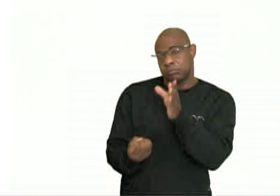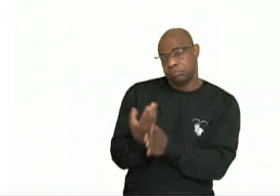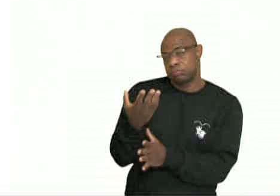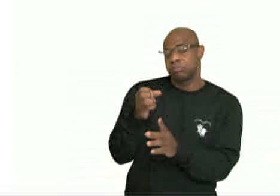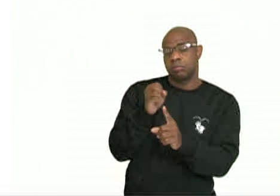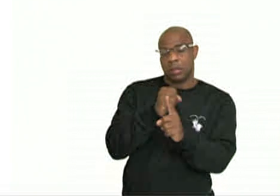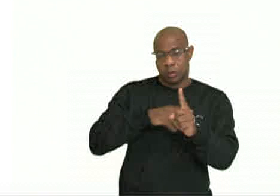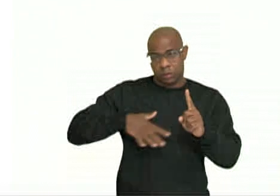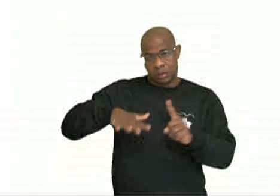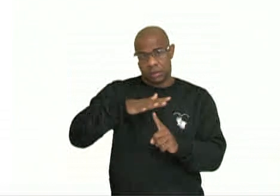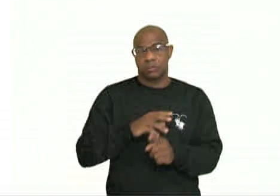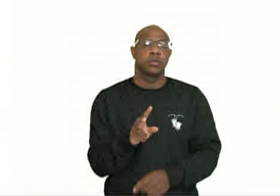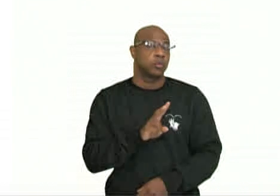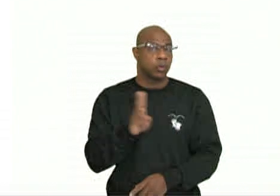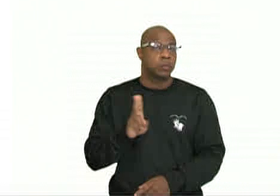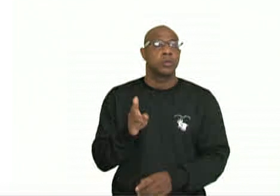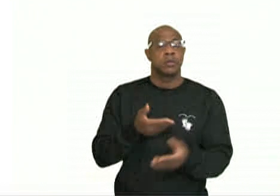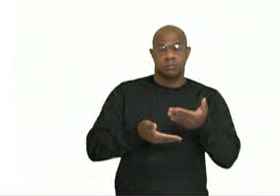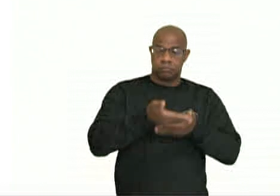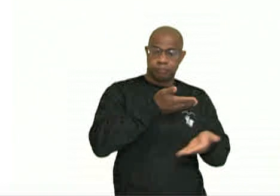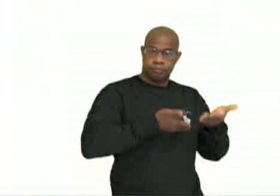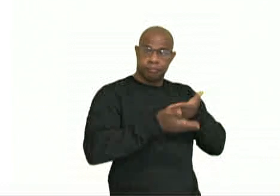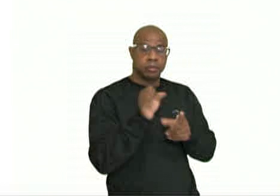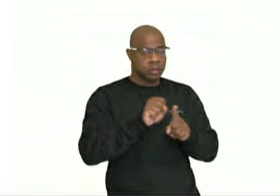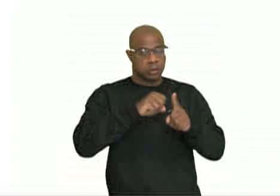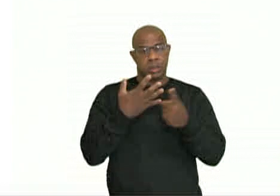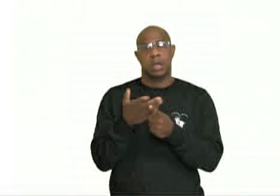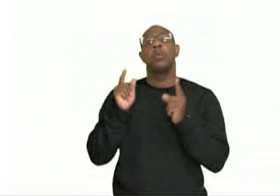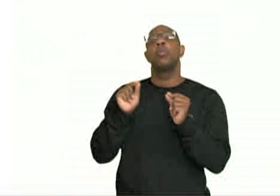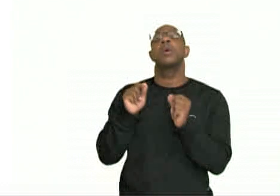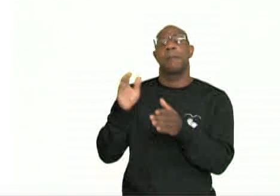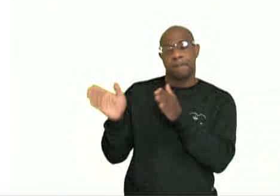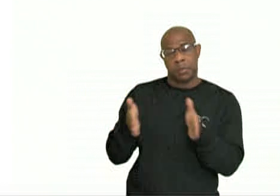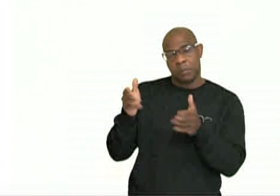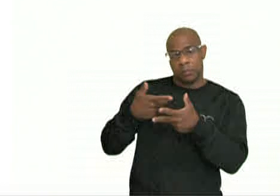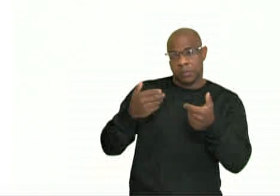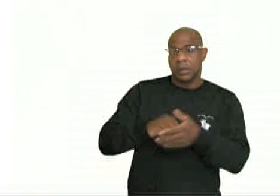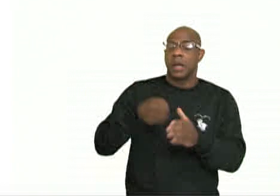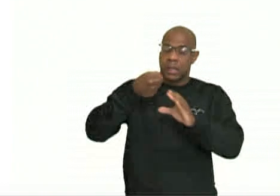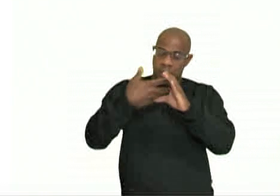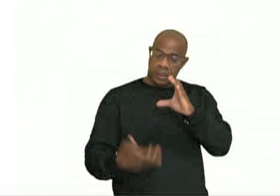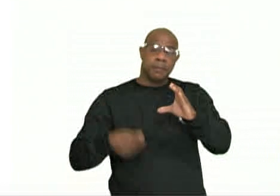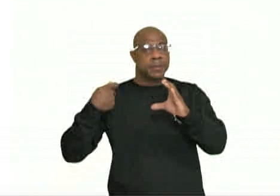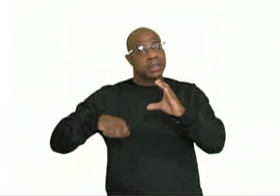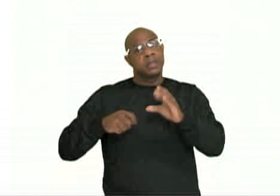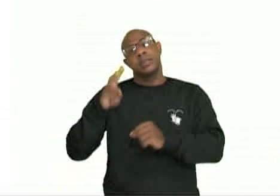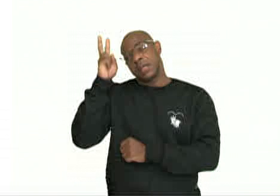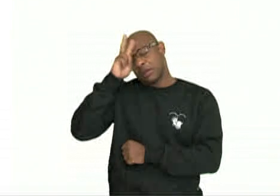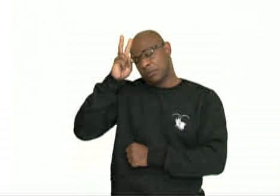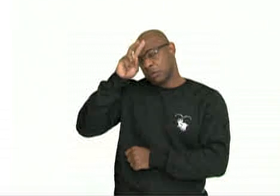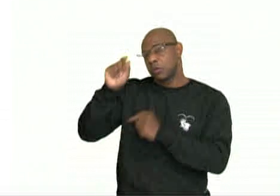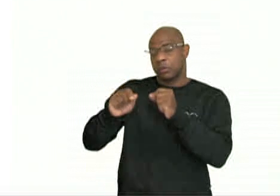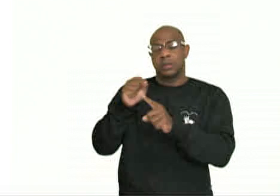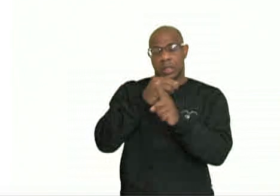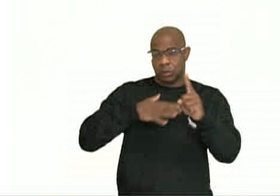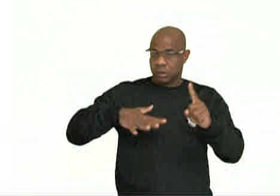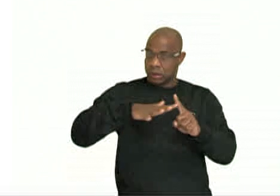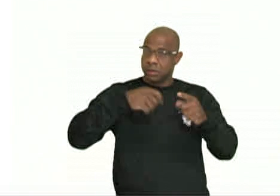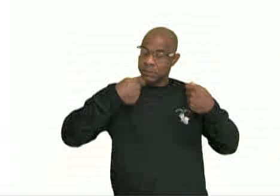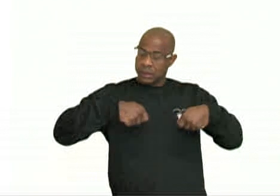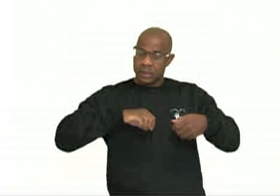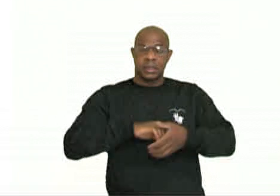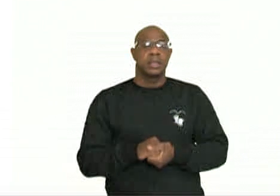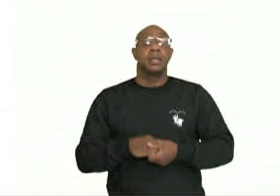sociedade. Isso ele chamou de relações sociais de produção. Suas características dependem da história e da sociedade.